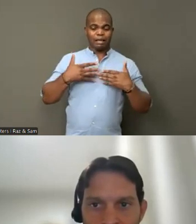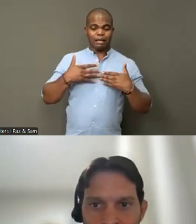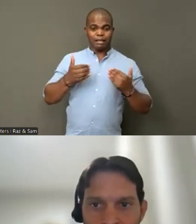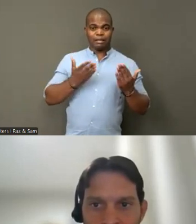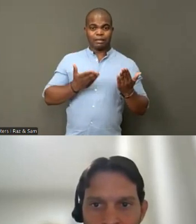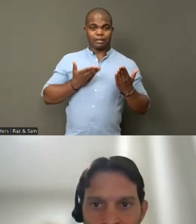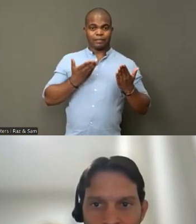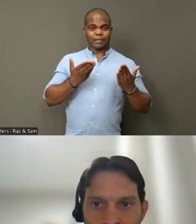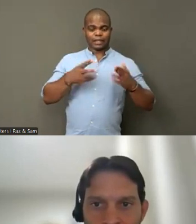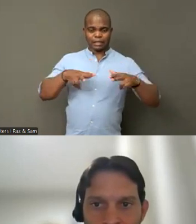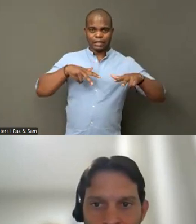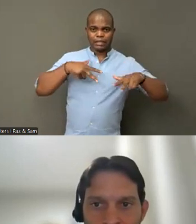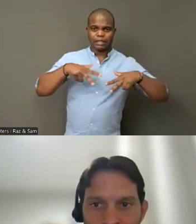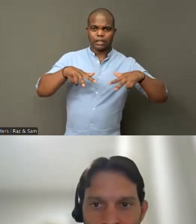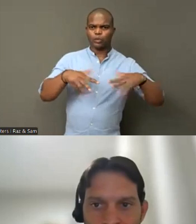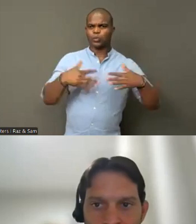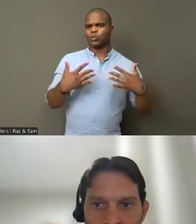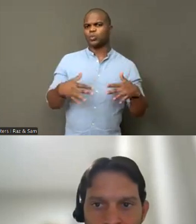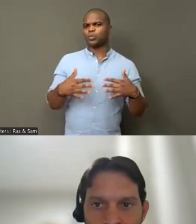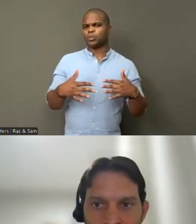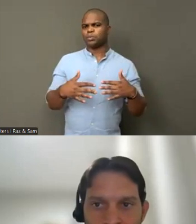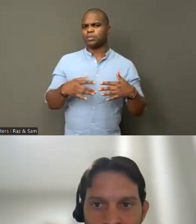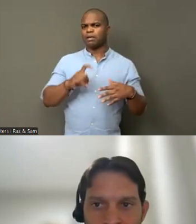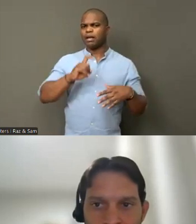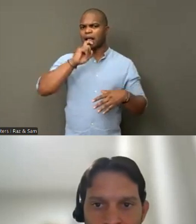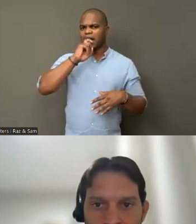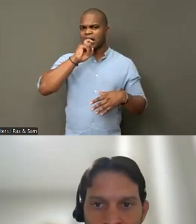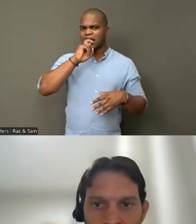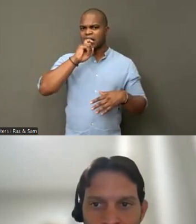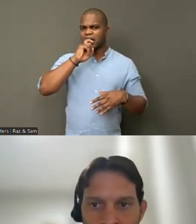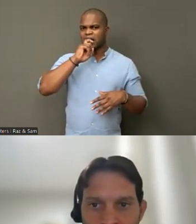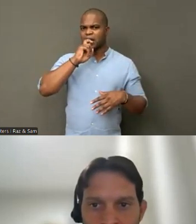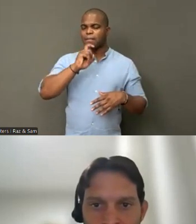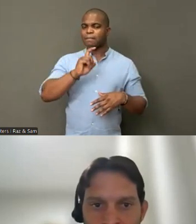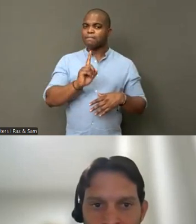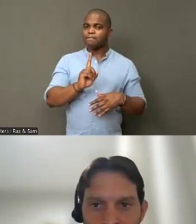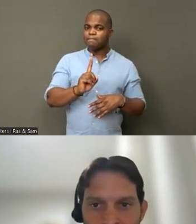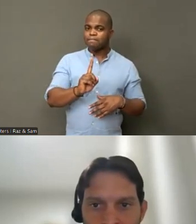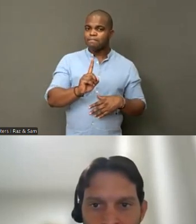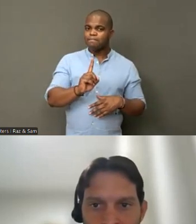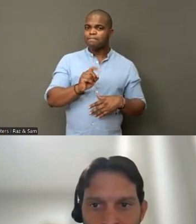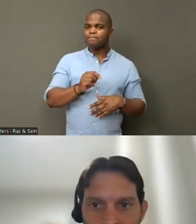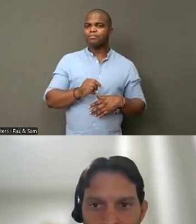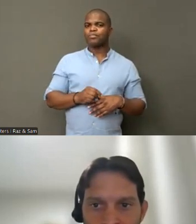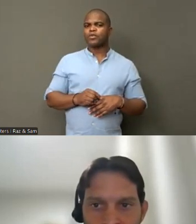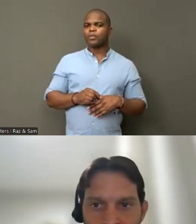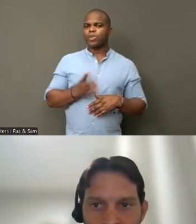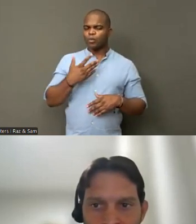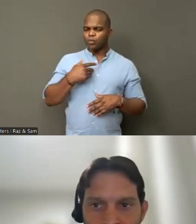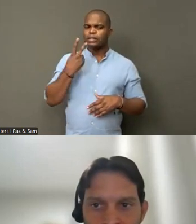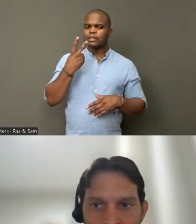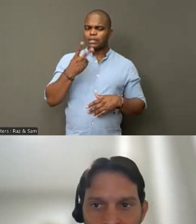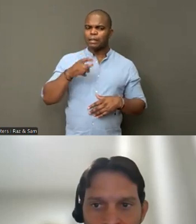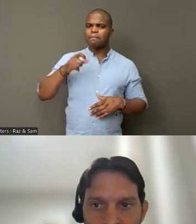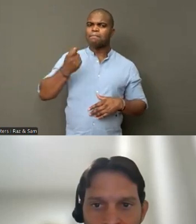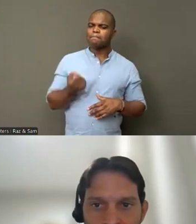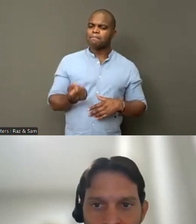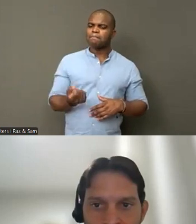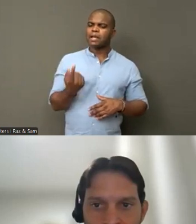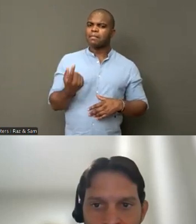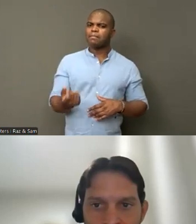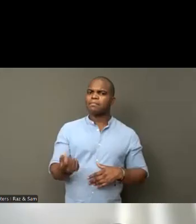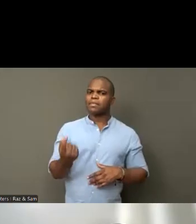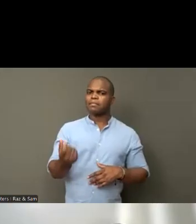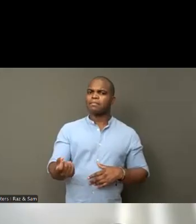poderia verificar que isso é algo que nós vemos de tempos a tempos. No Ministério da Saúde é importante